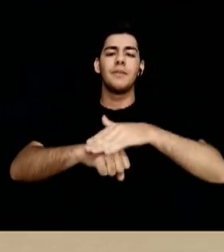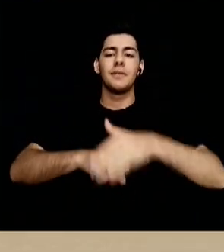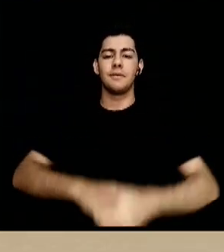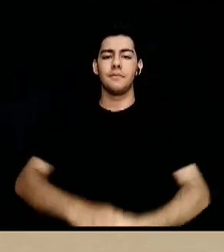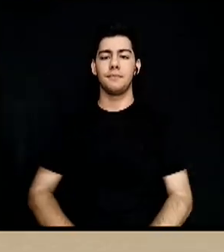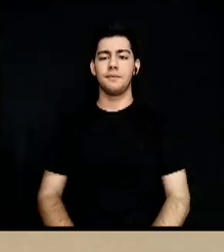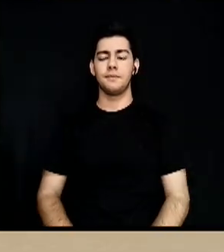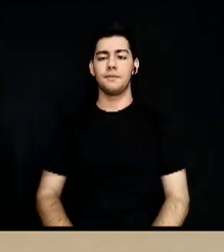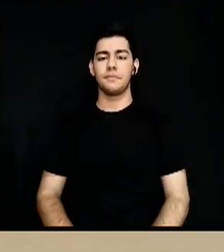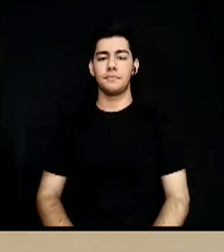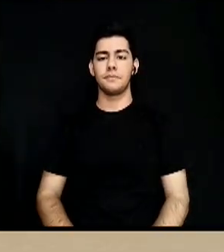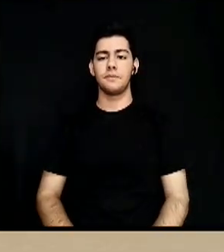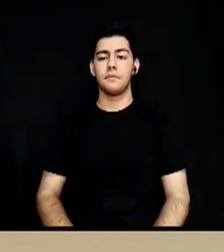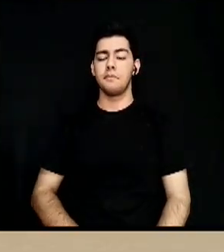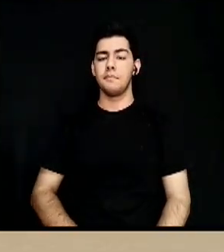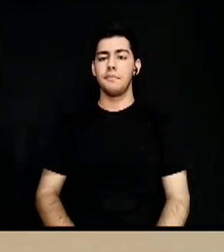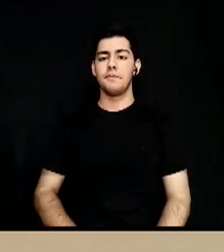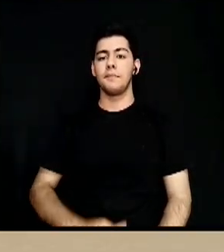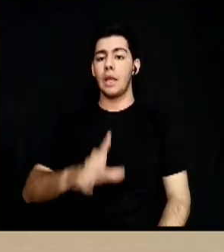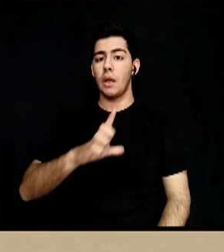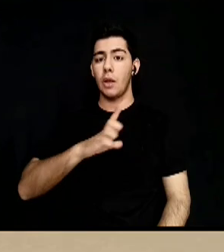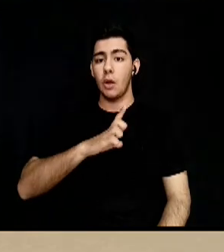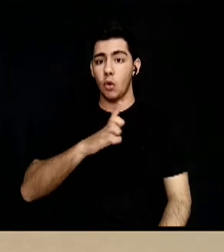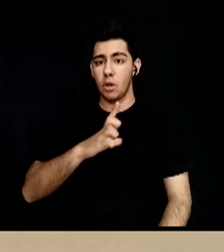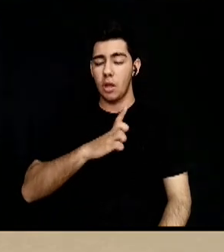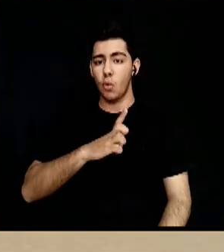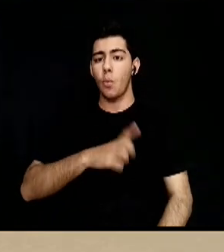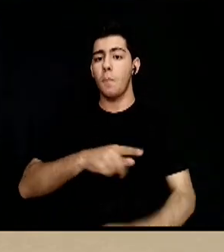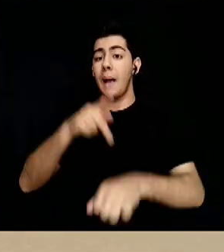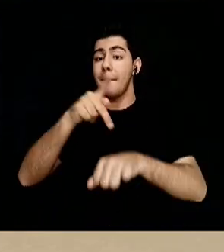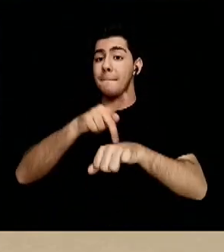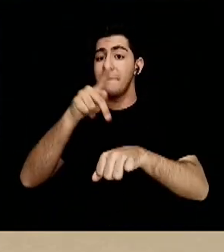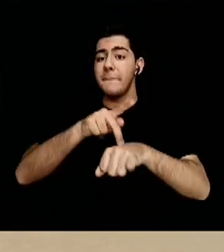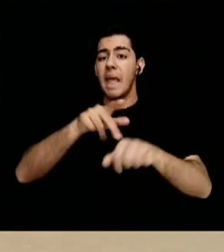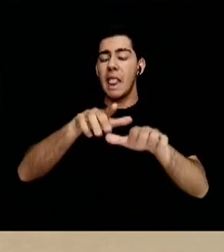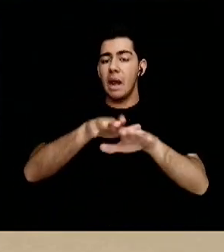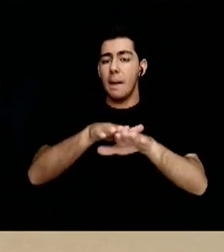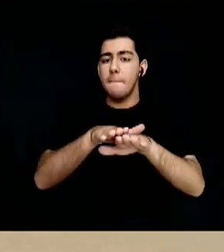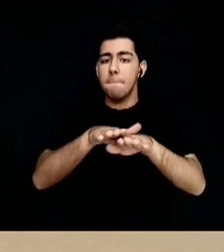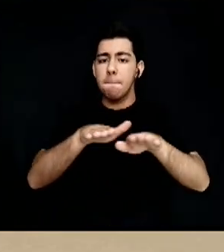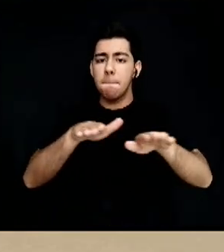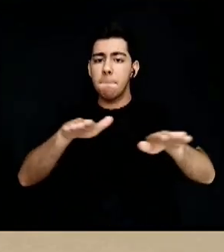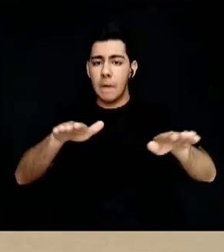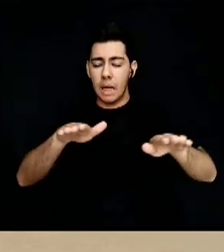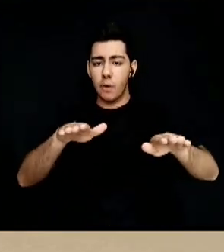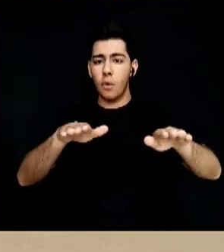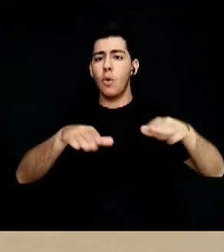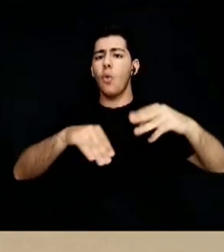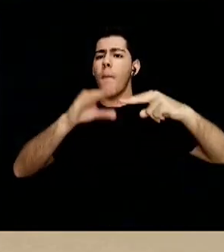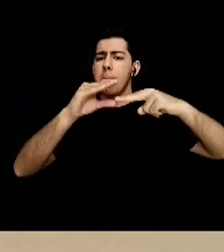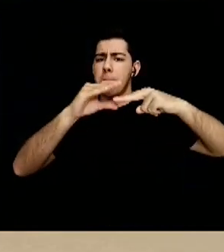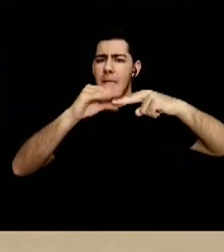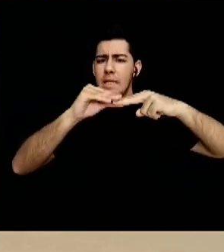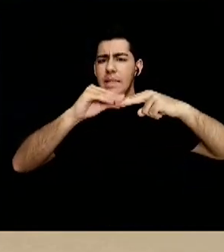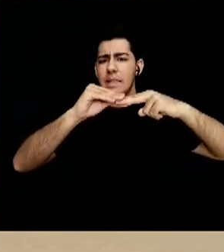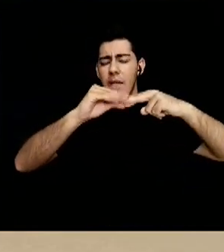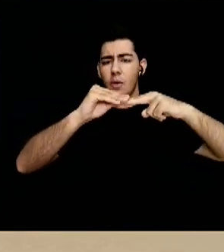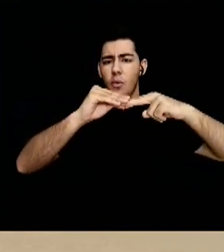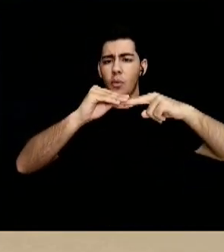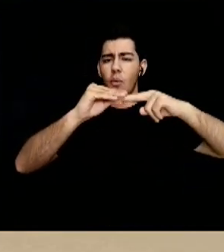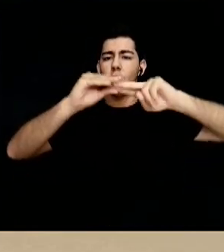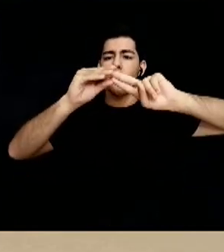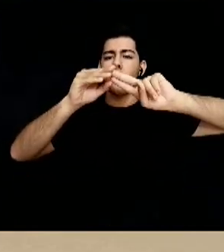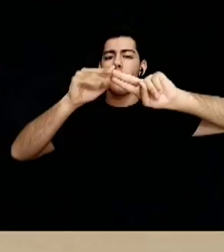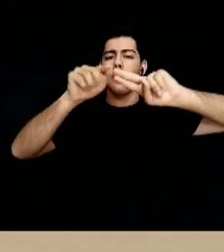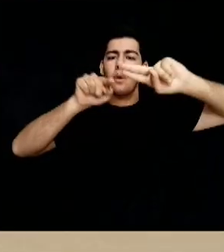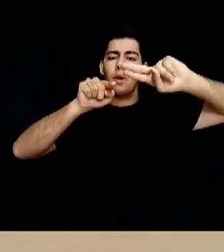azulejo, meu pincel angular. O pincel angular, ele só trabalha com água, ele não